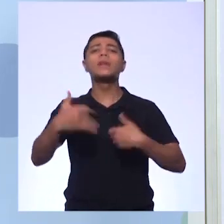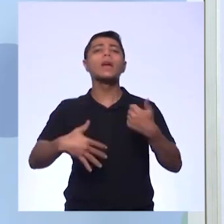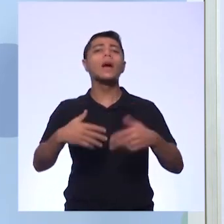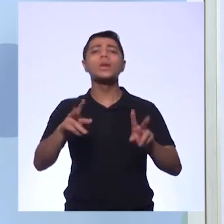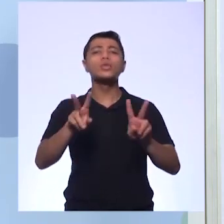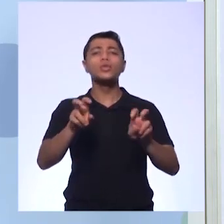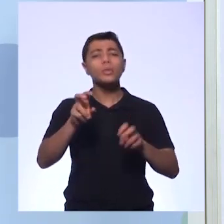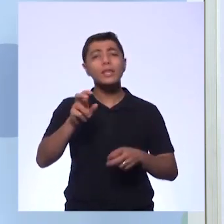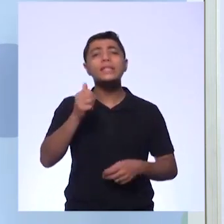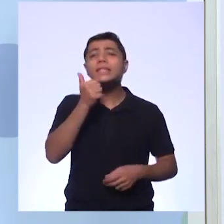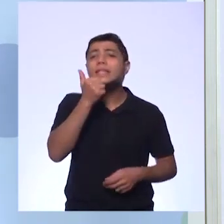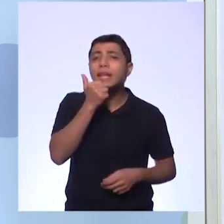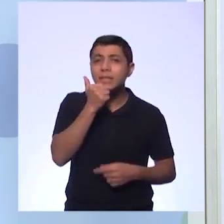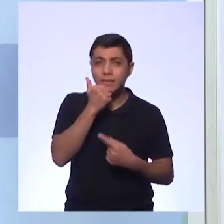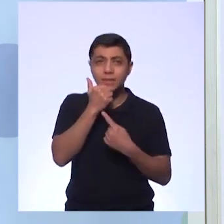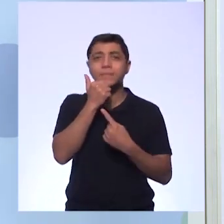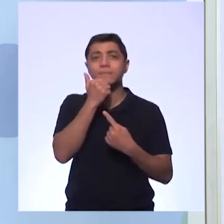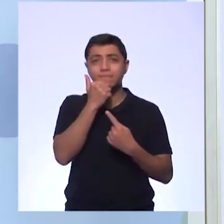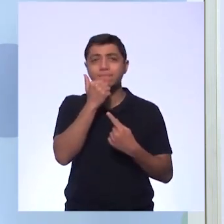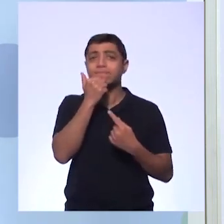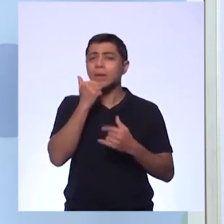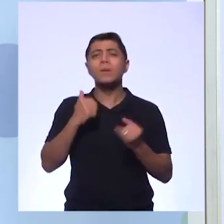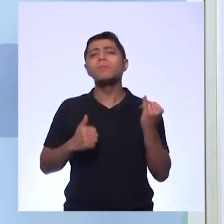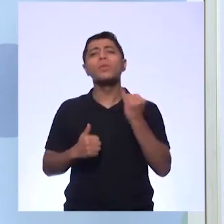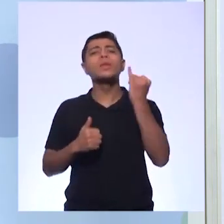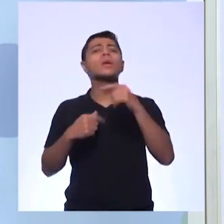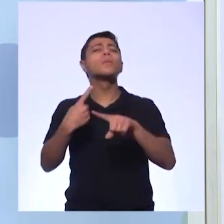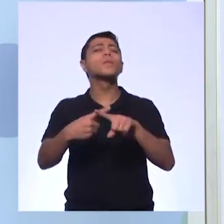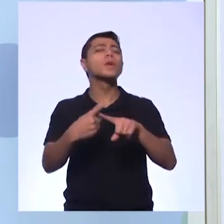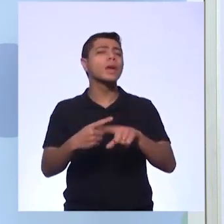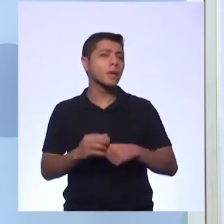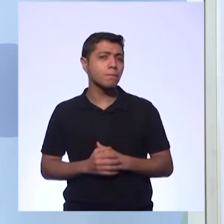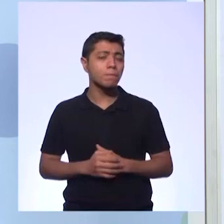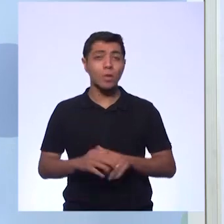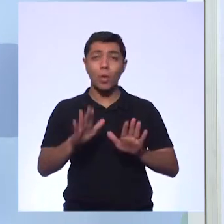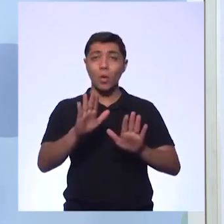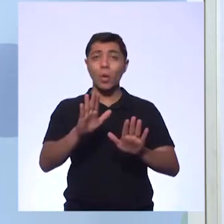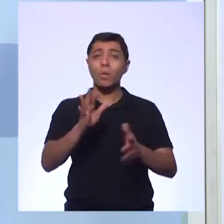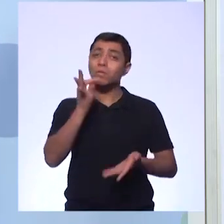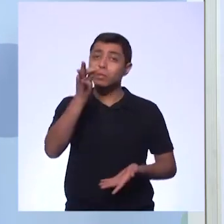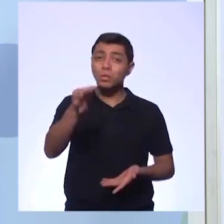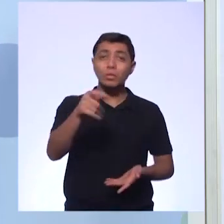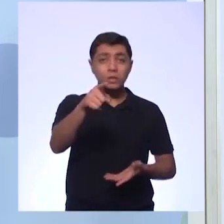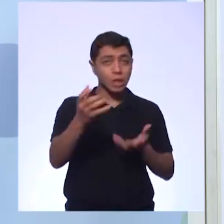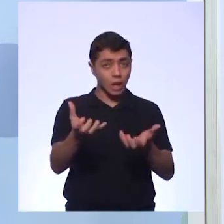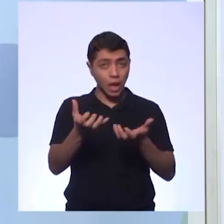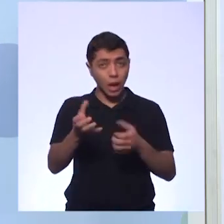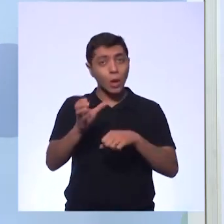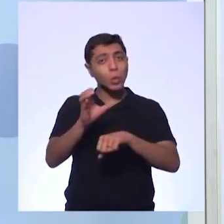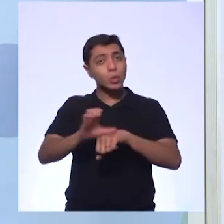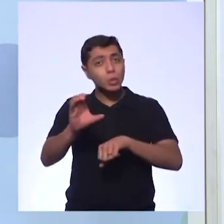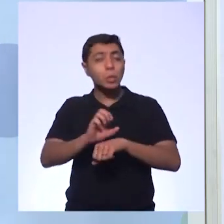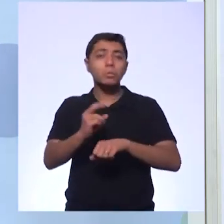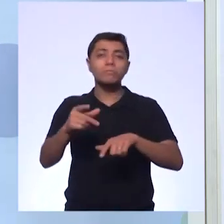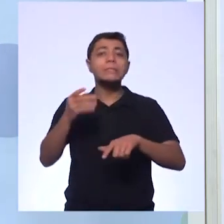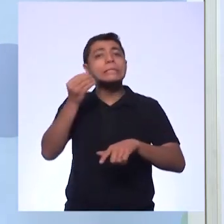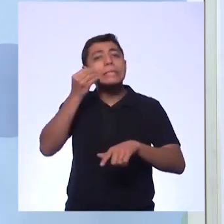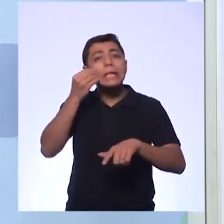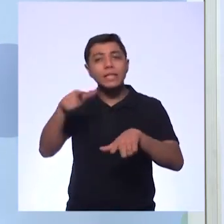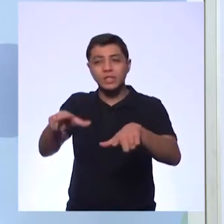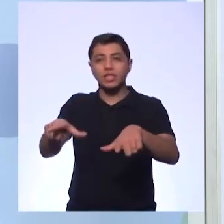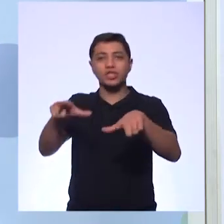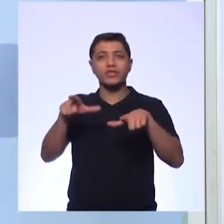a gente falar de ciências? Quando vocês forem fazer algum certificado para inglês, vocês podem ganhar bolsa de estudos, inclusive sobre